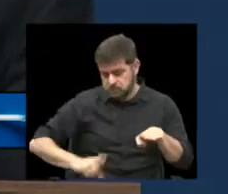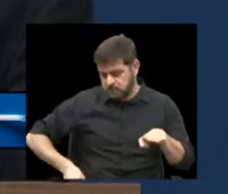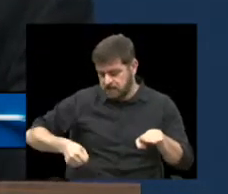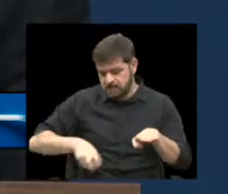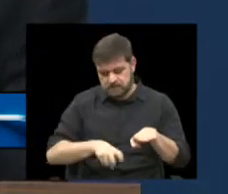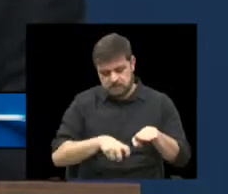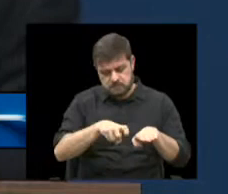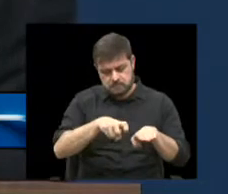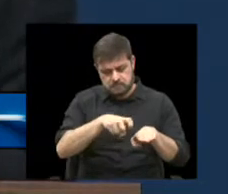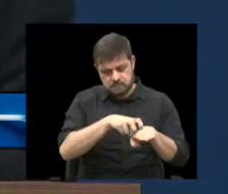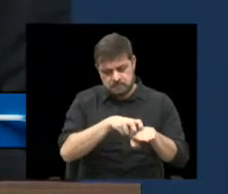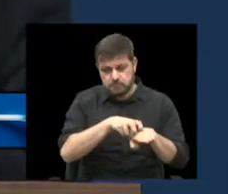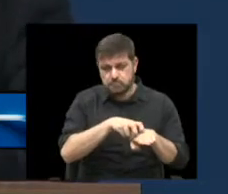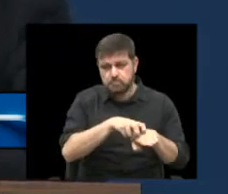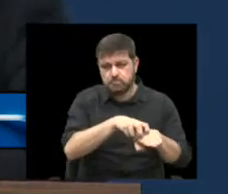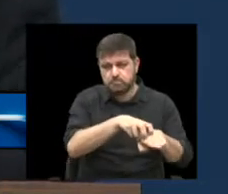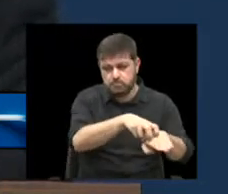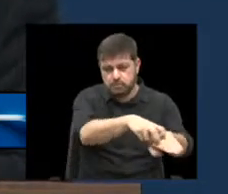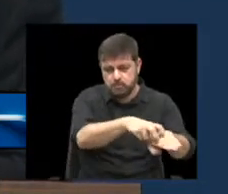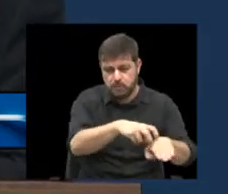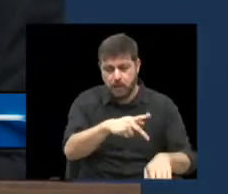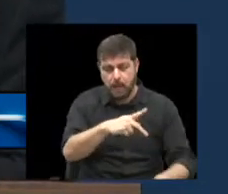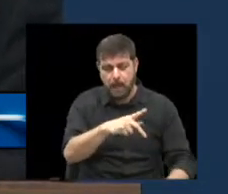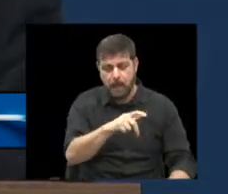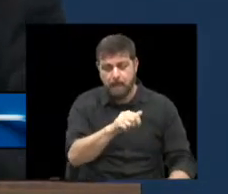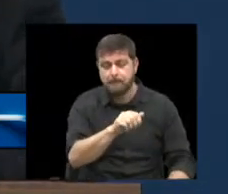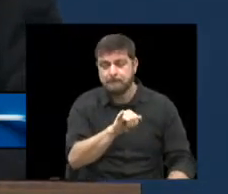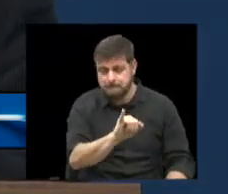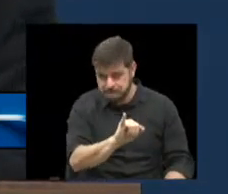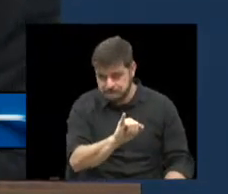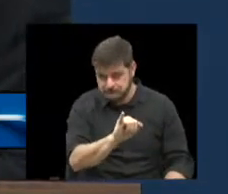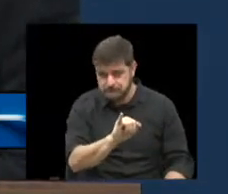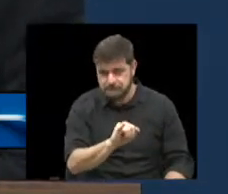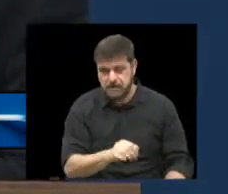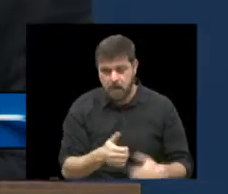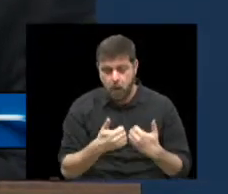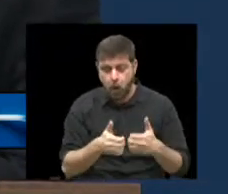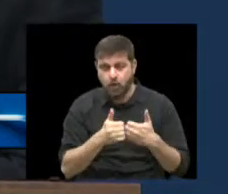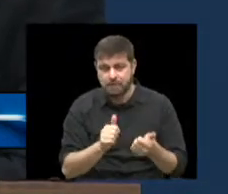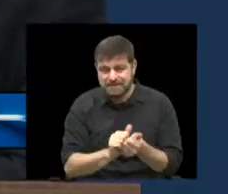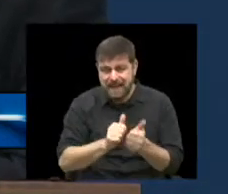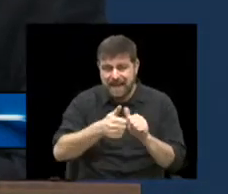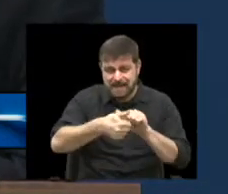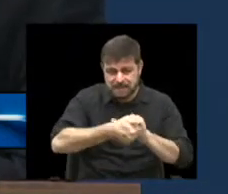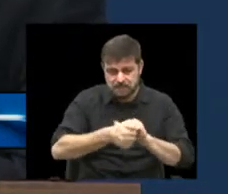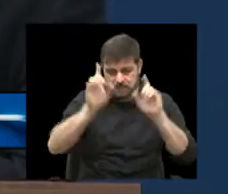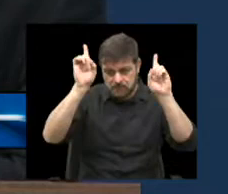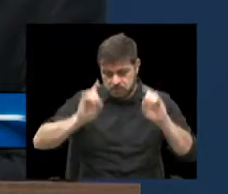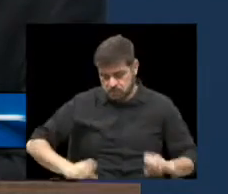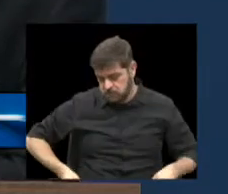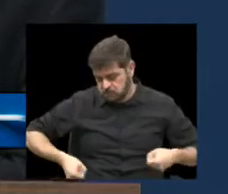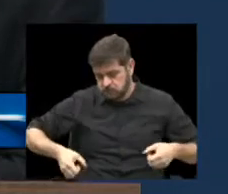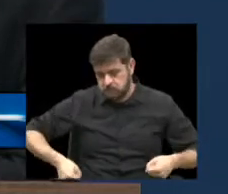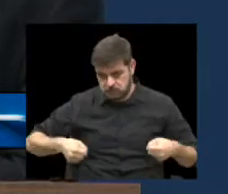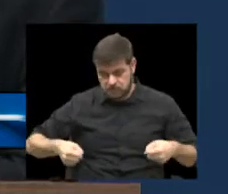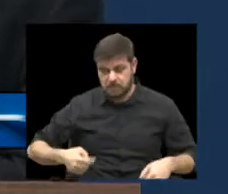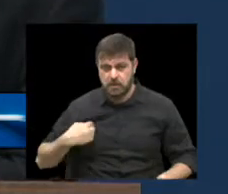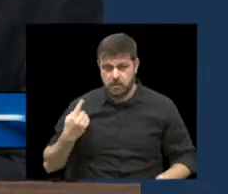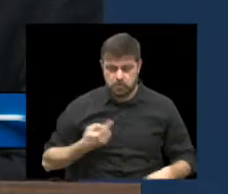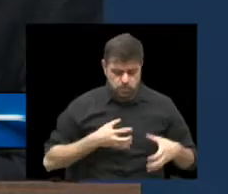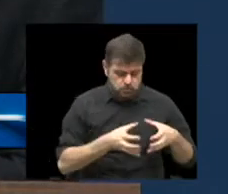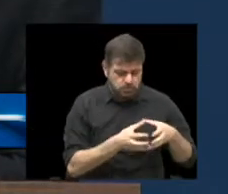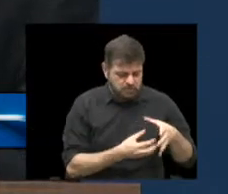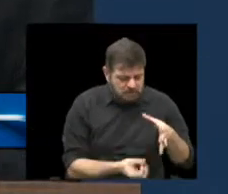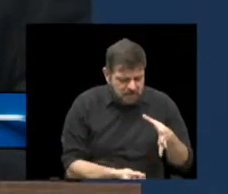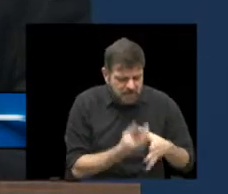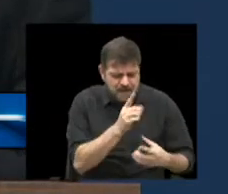Nós já estamos chegando na reta final, no encerramento da nossa comissão. Ela foi criada